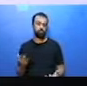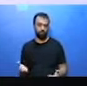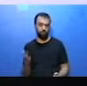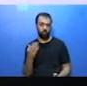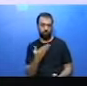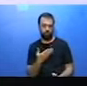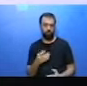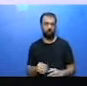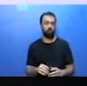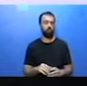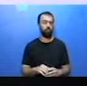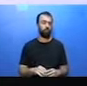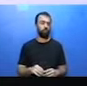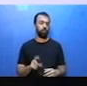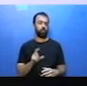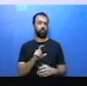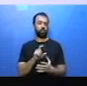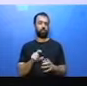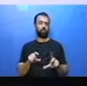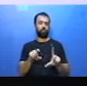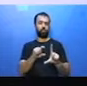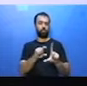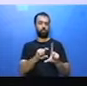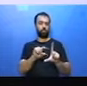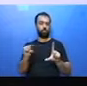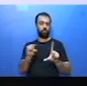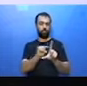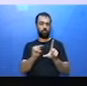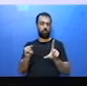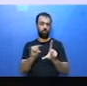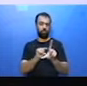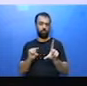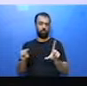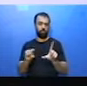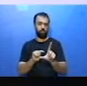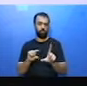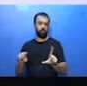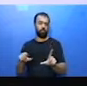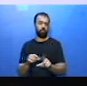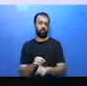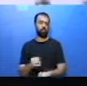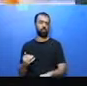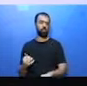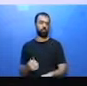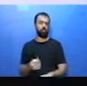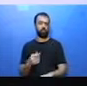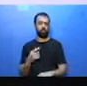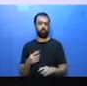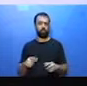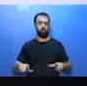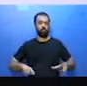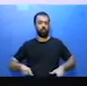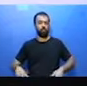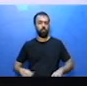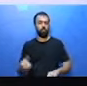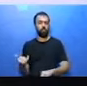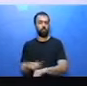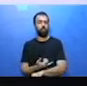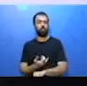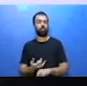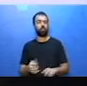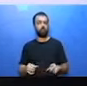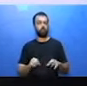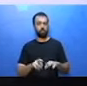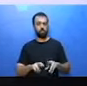outro gráfico que agora nós vamos retomá-lo de uma outra forma com a outra abordagem e ele apresentado no material